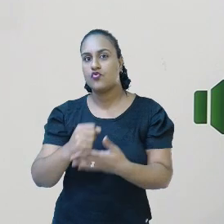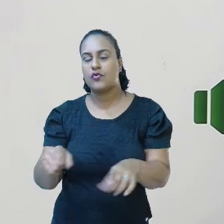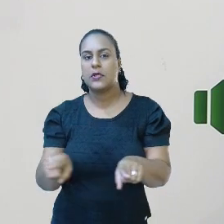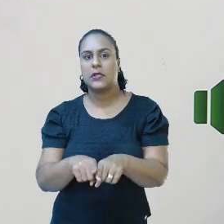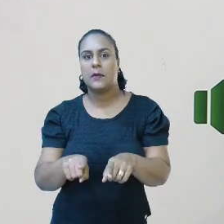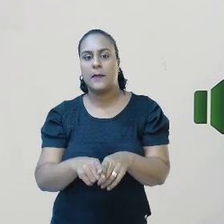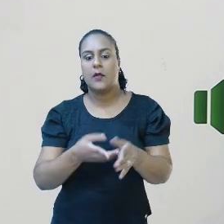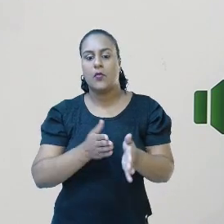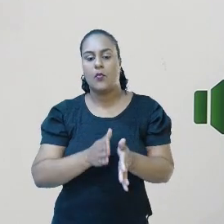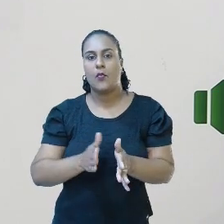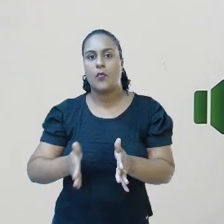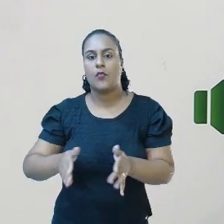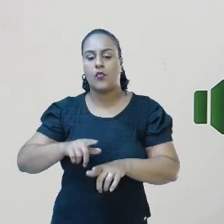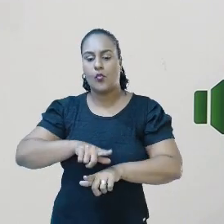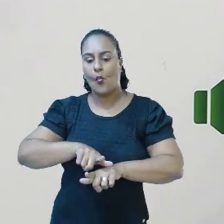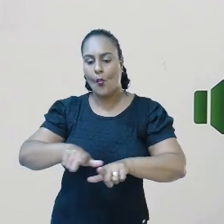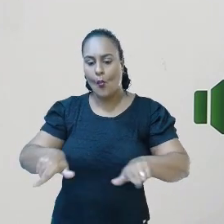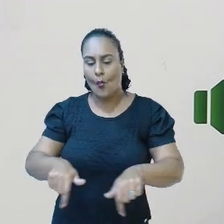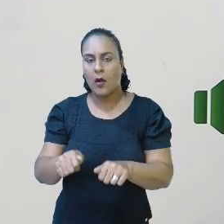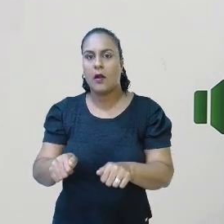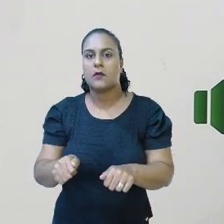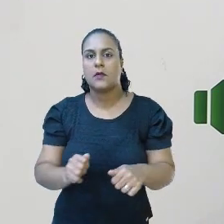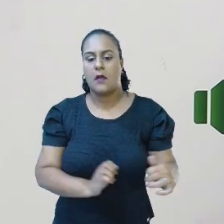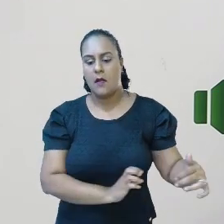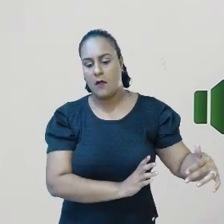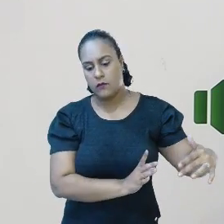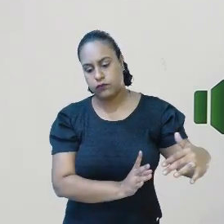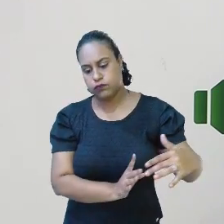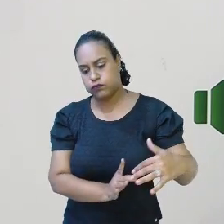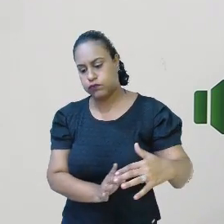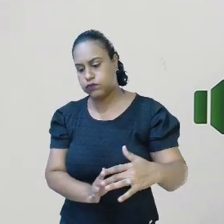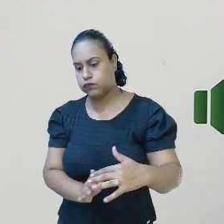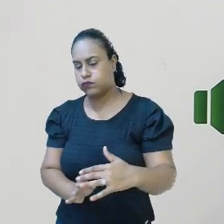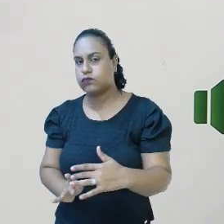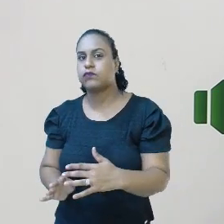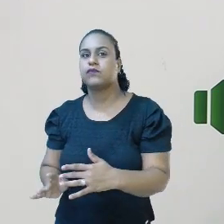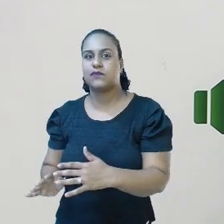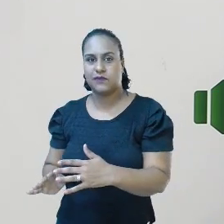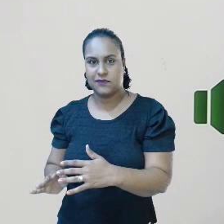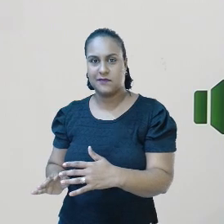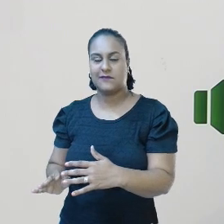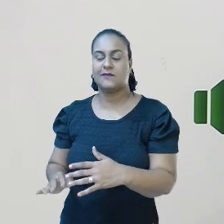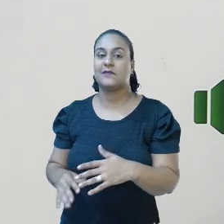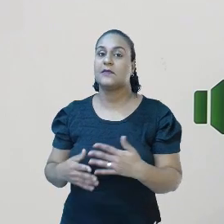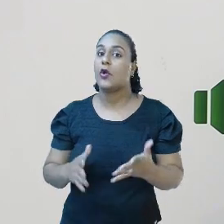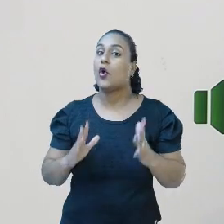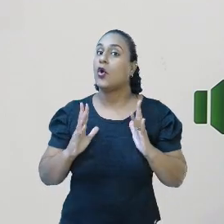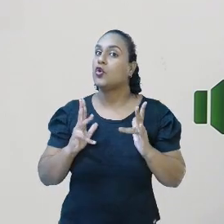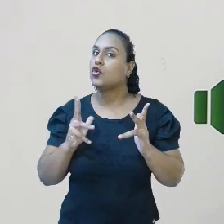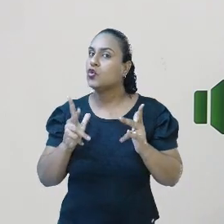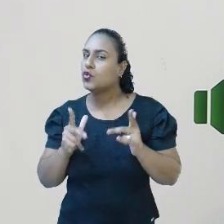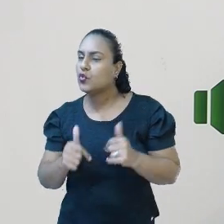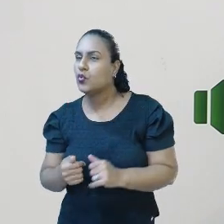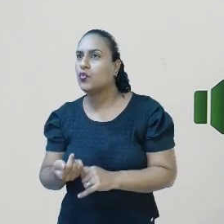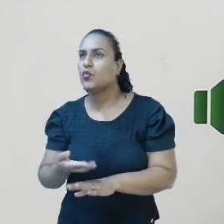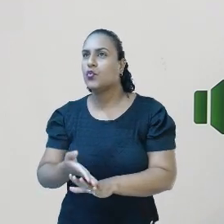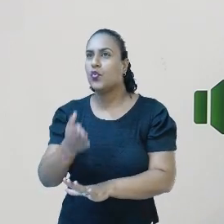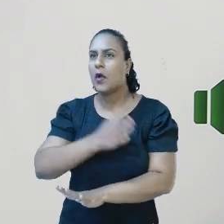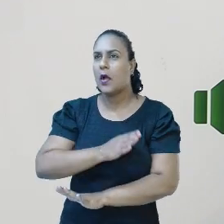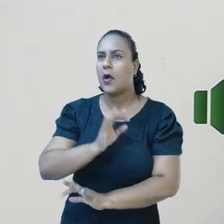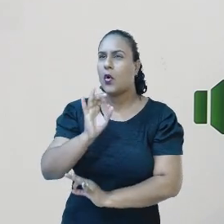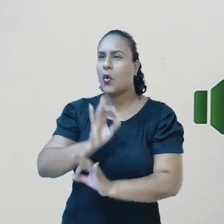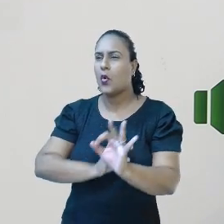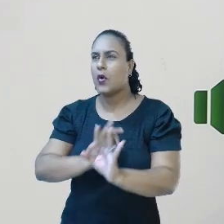no processo lá da tubulação, para a tubulação não oxidar. Então, tudo é pensado